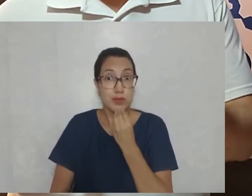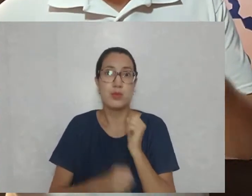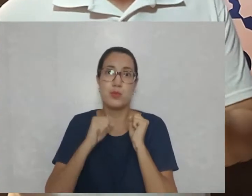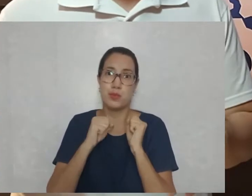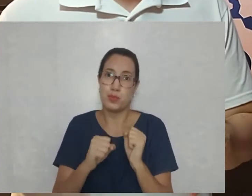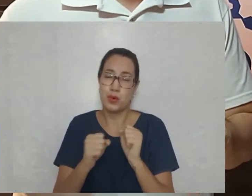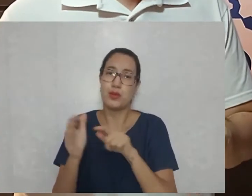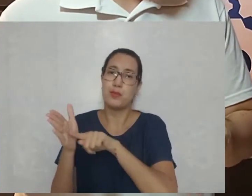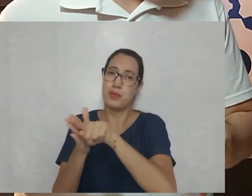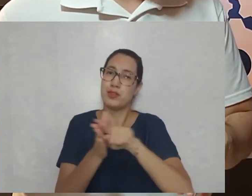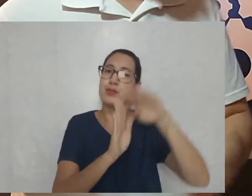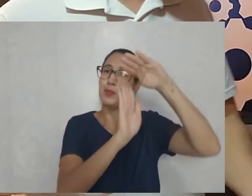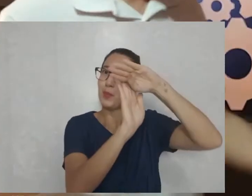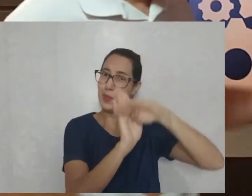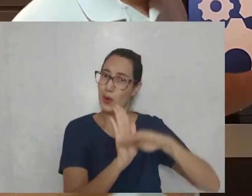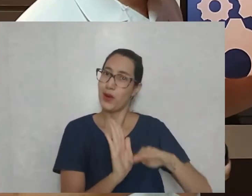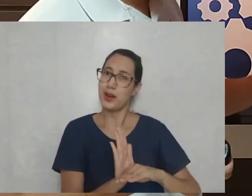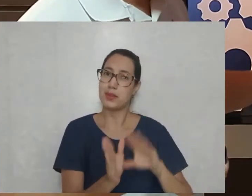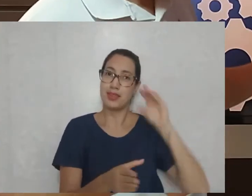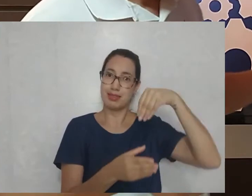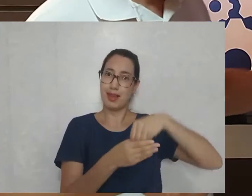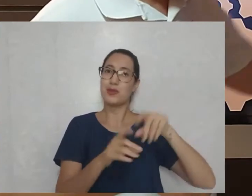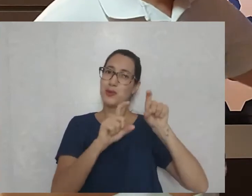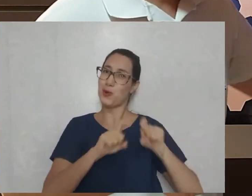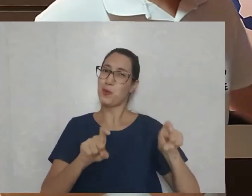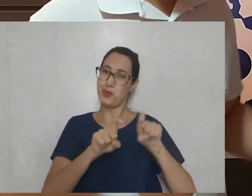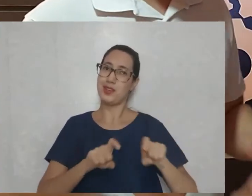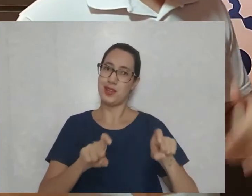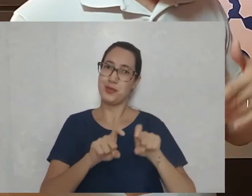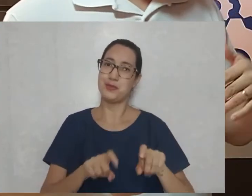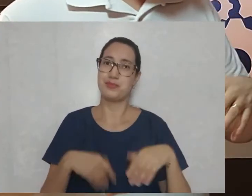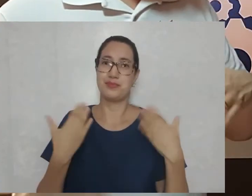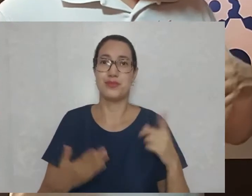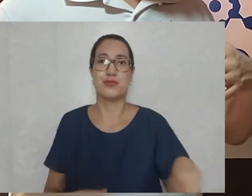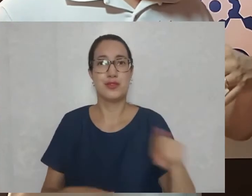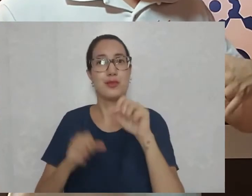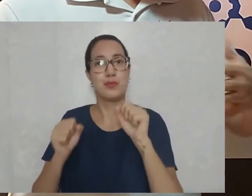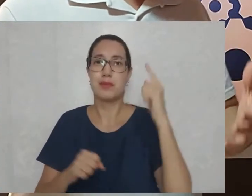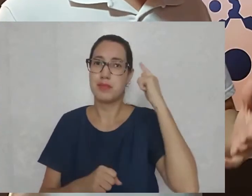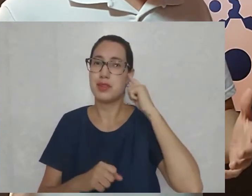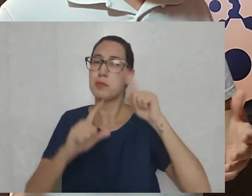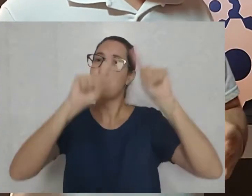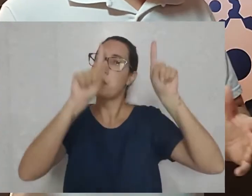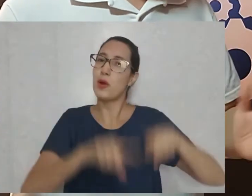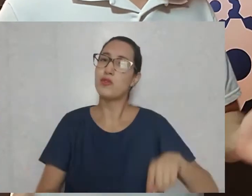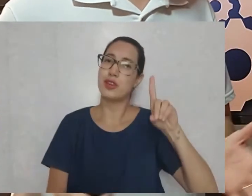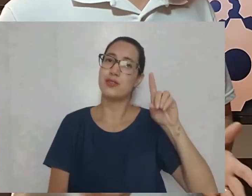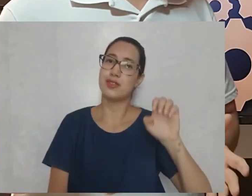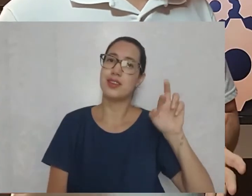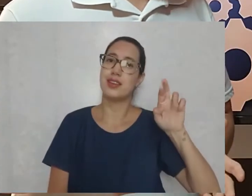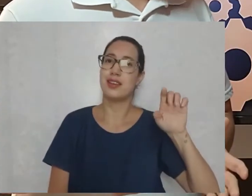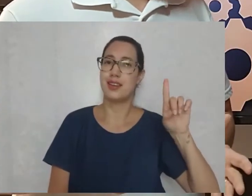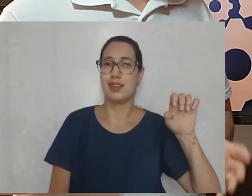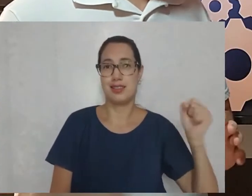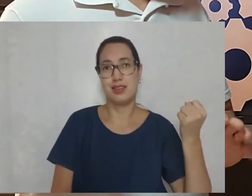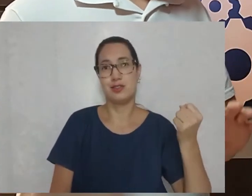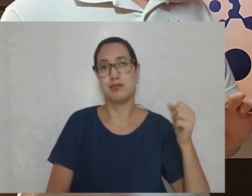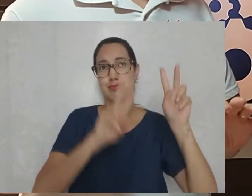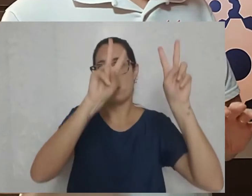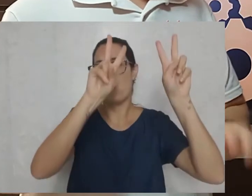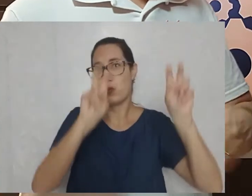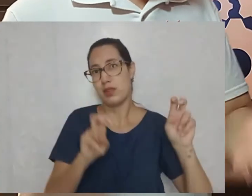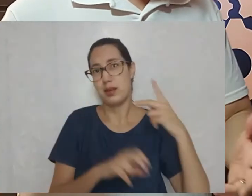ser um desafio de pesquisa. Então você pode pensar em projeto de redes como um primeiro enunciado de um tema de pesquisa.